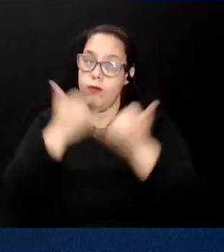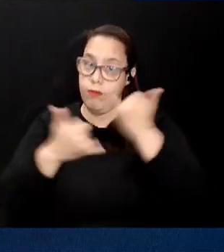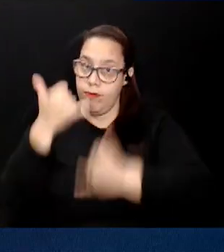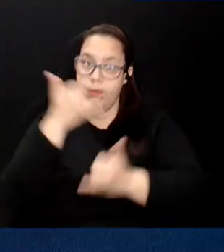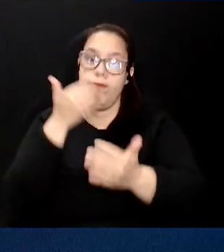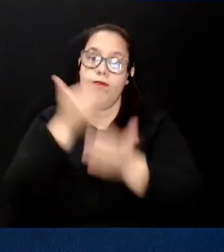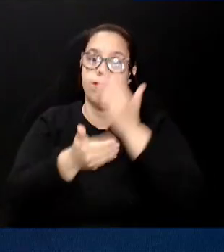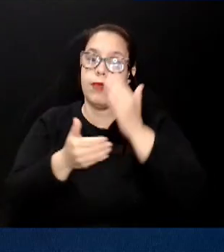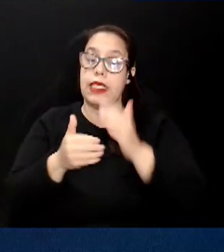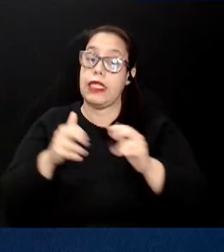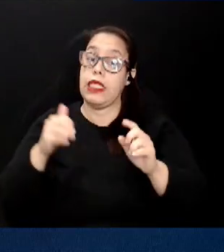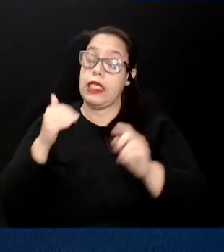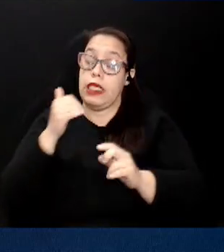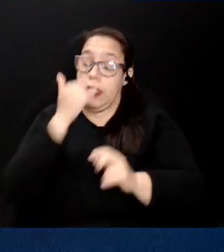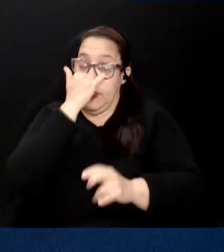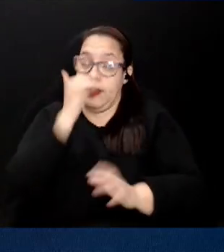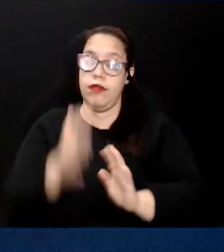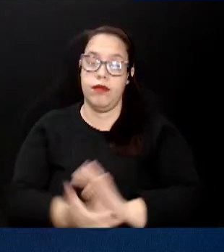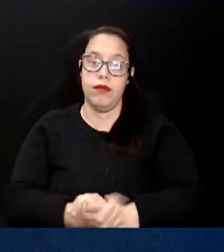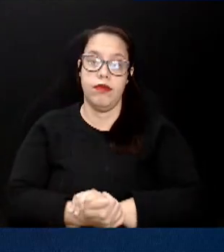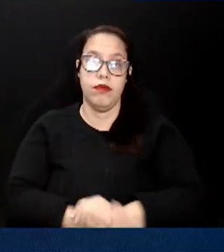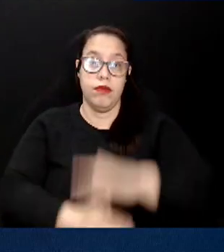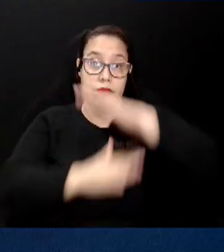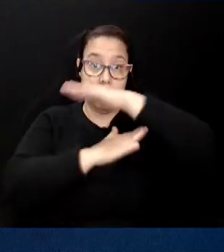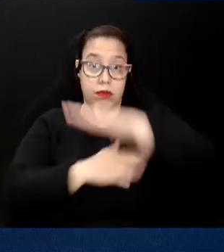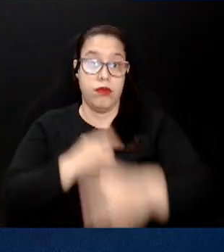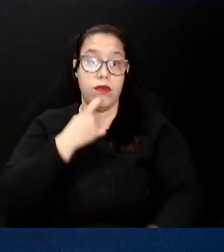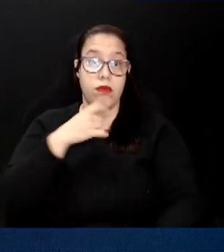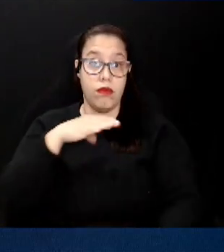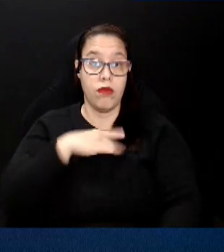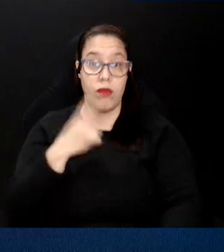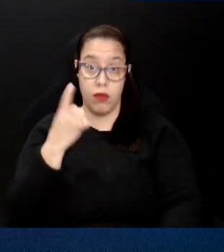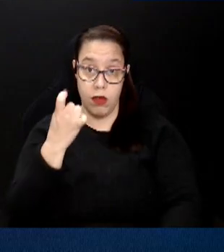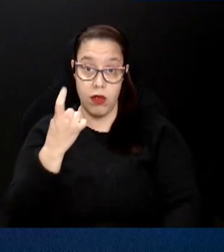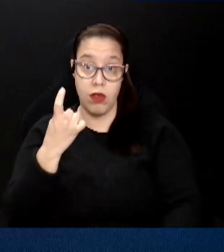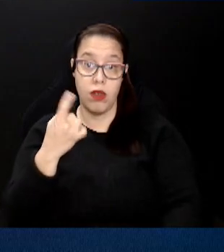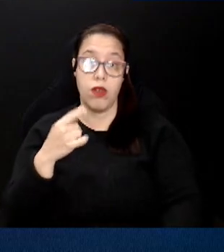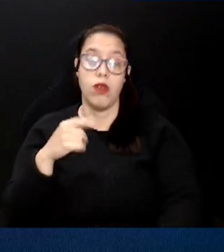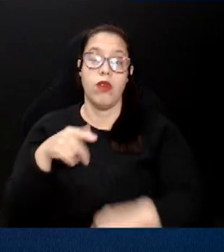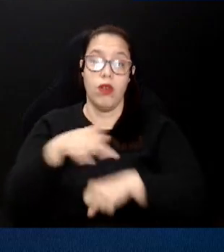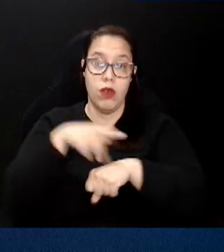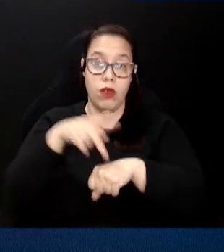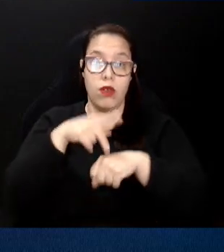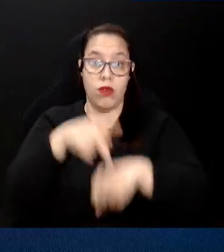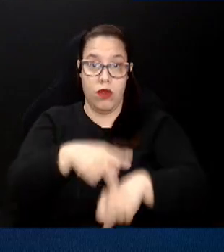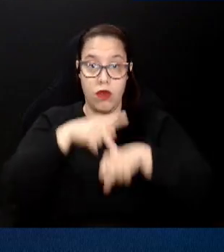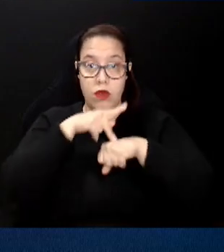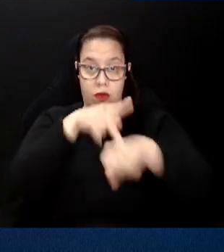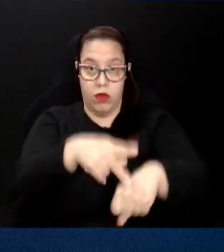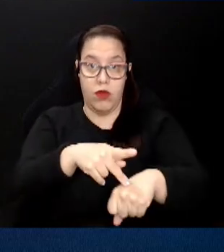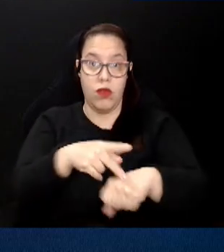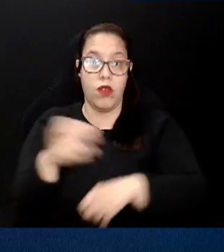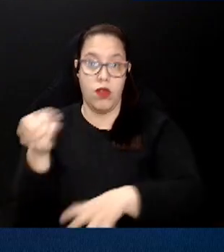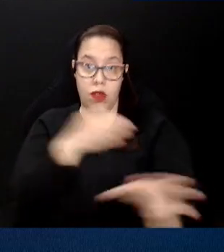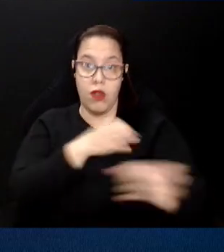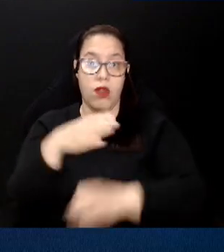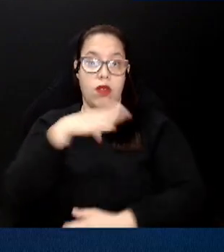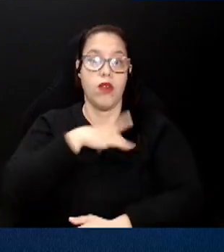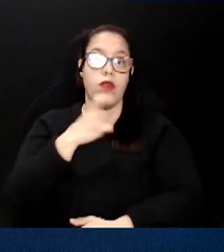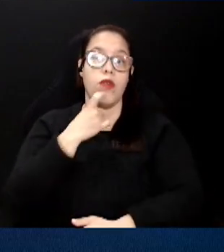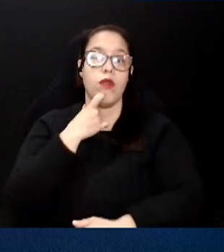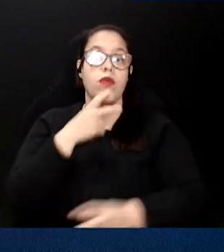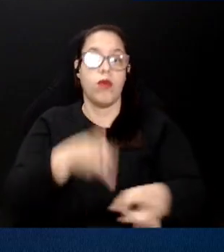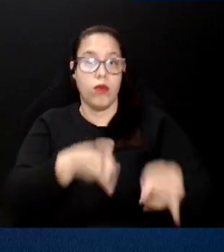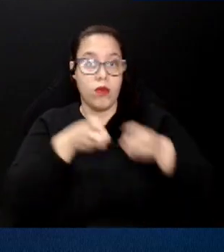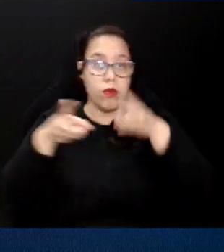acidente. Câmara de Campinas é a única Câmara do país premiada com o troféu Inova Cidade, que reconhece boas práticas